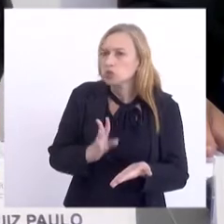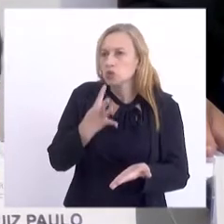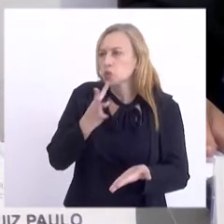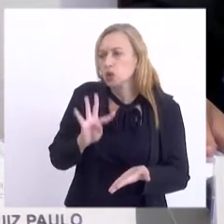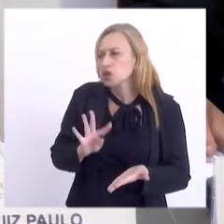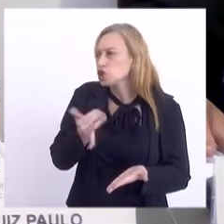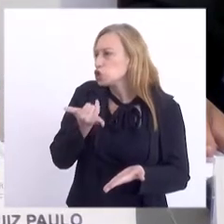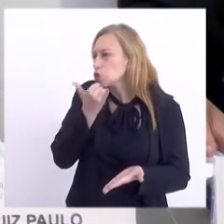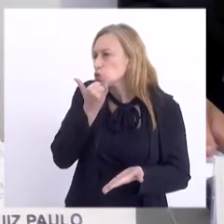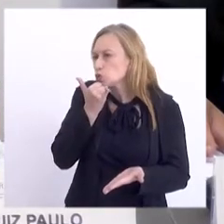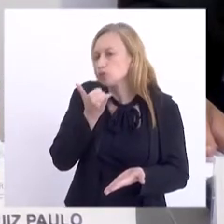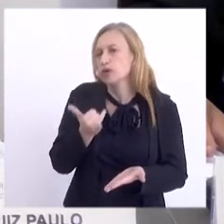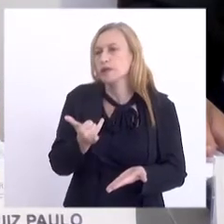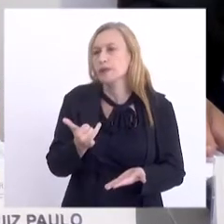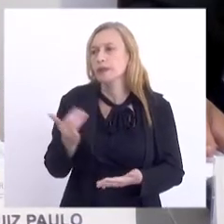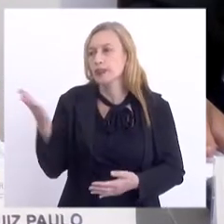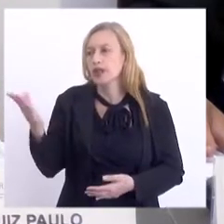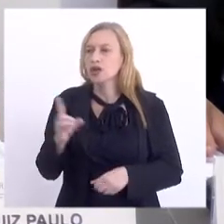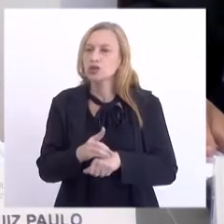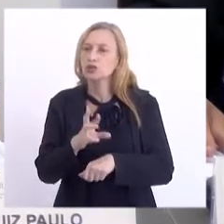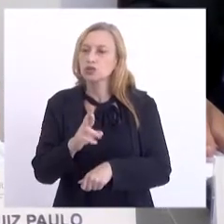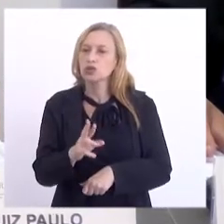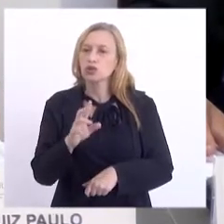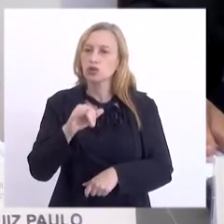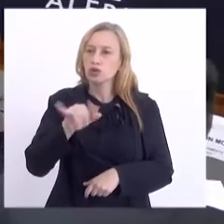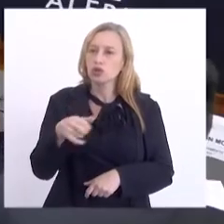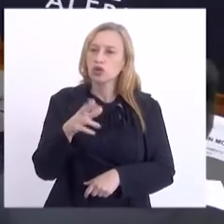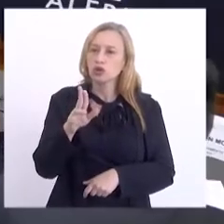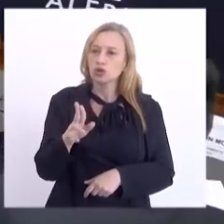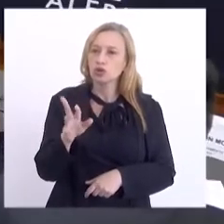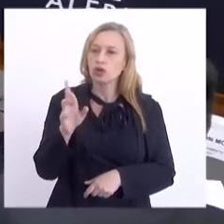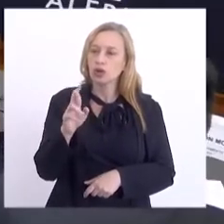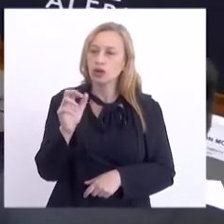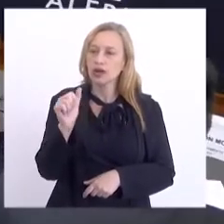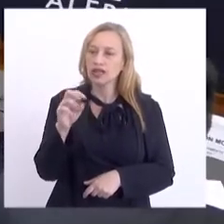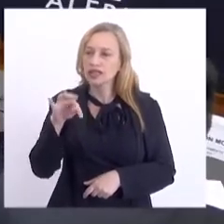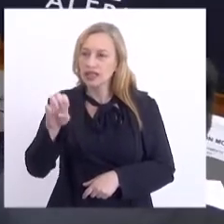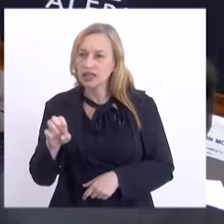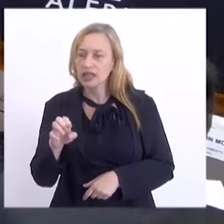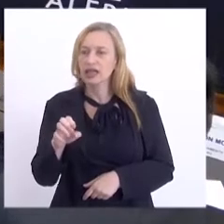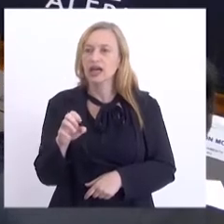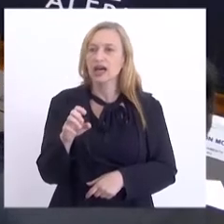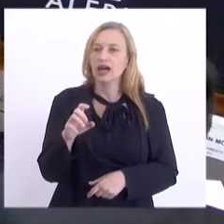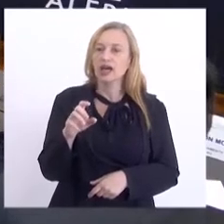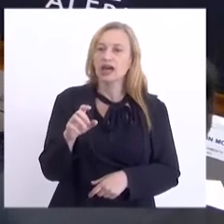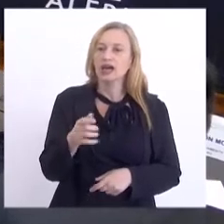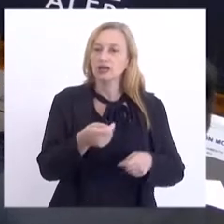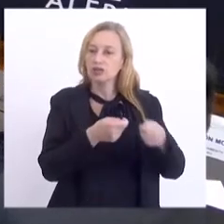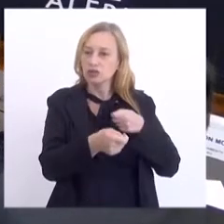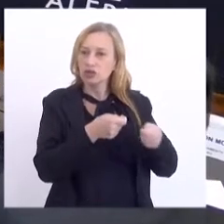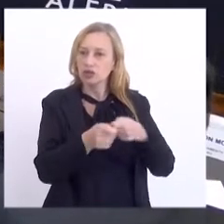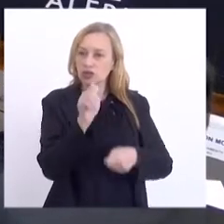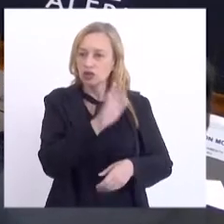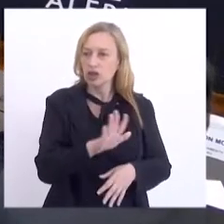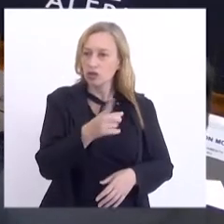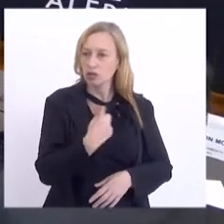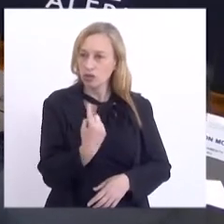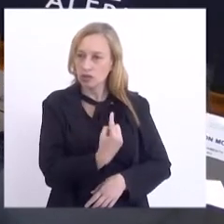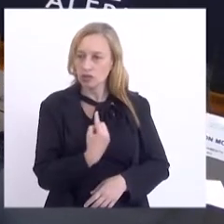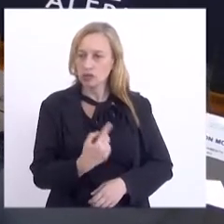conheço só de internet e o Dr Jurandir Lemos que é o nosso Controladoria não